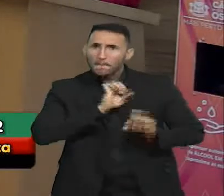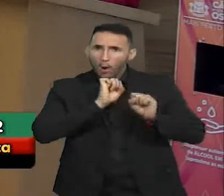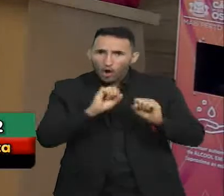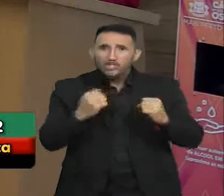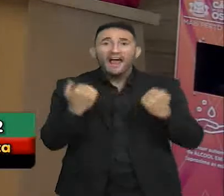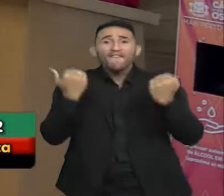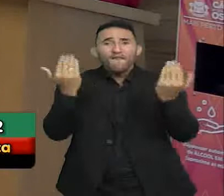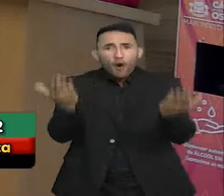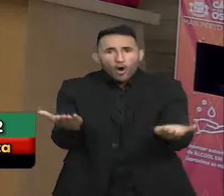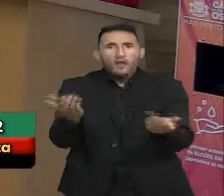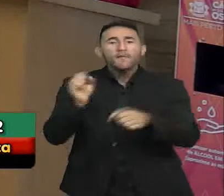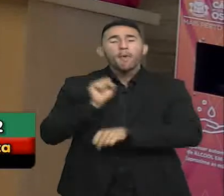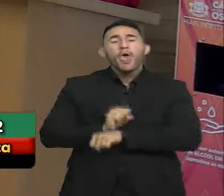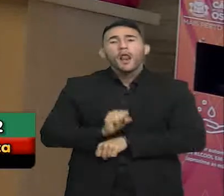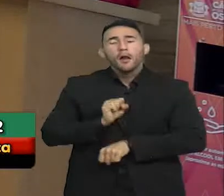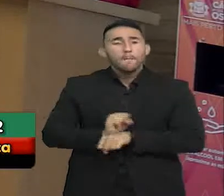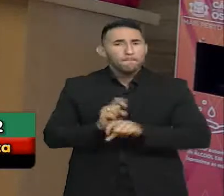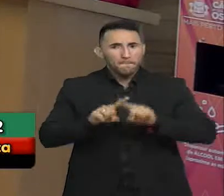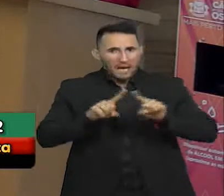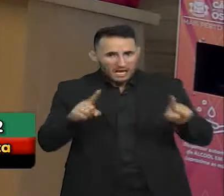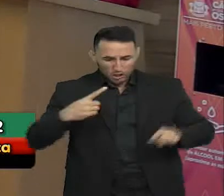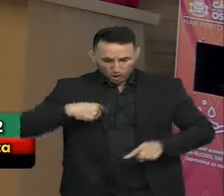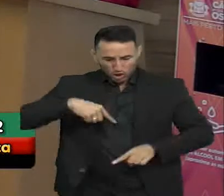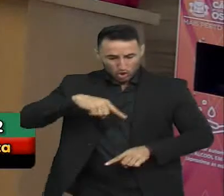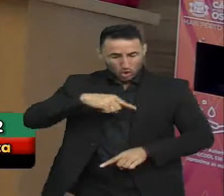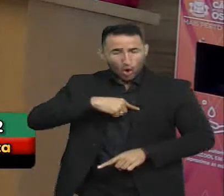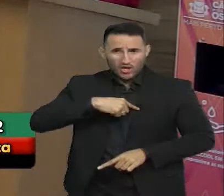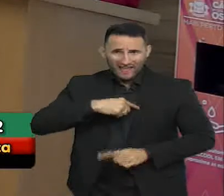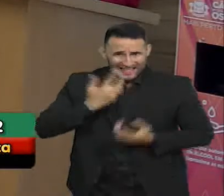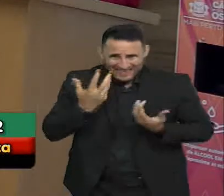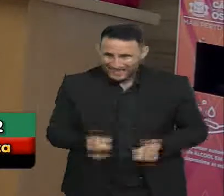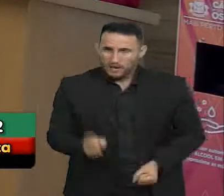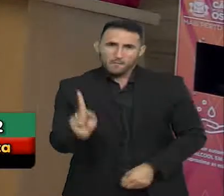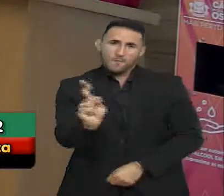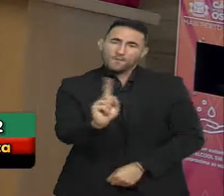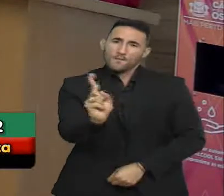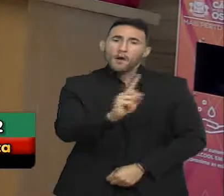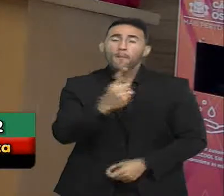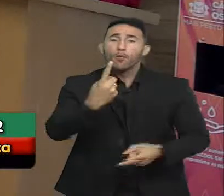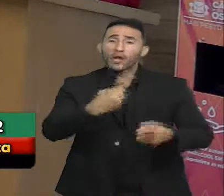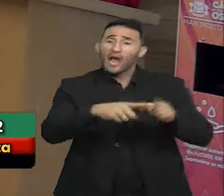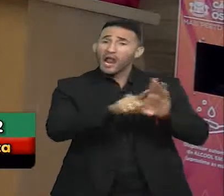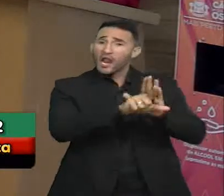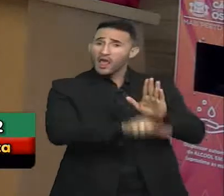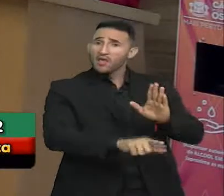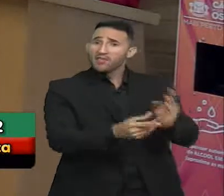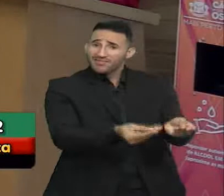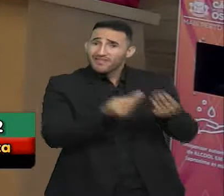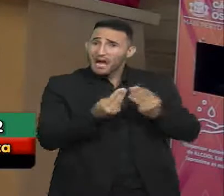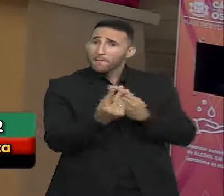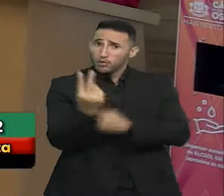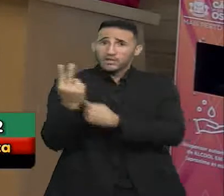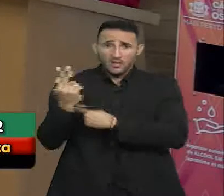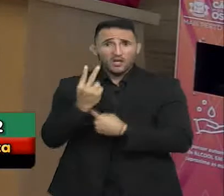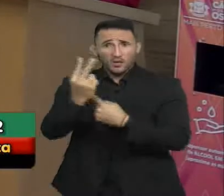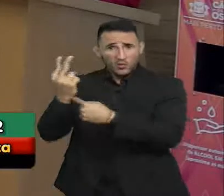esperando. E nós, legitimados por lei, tá,